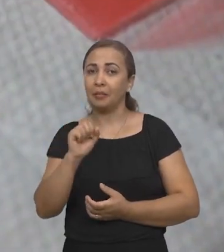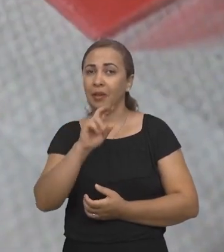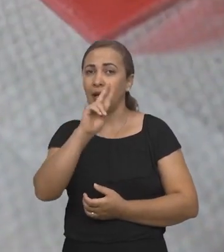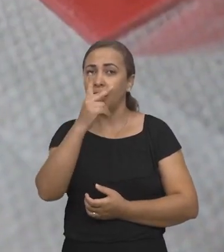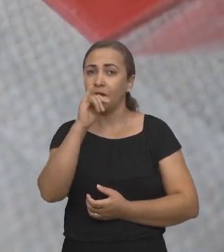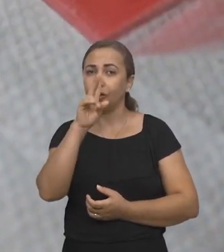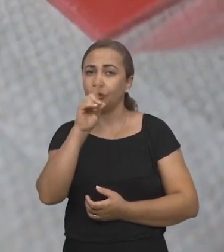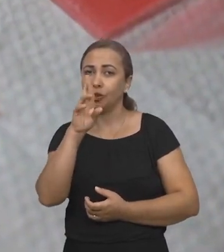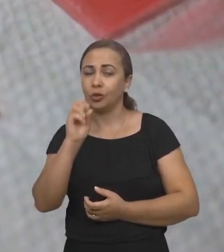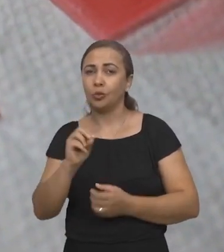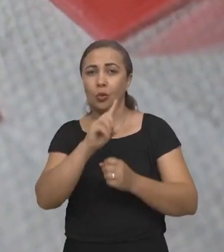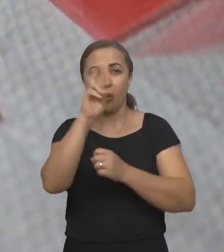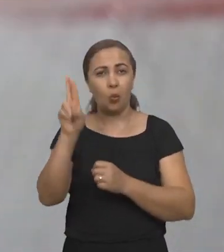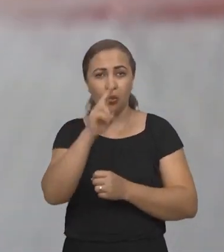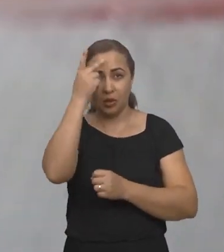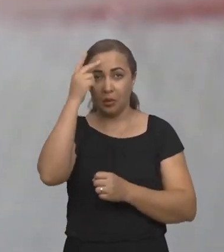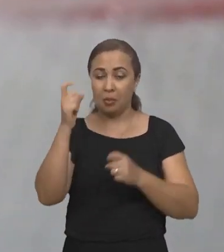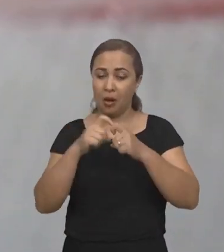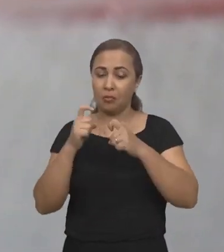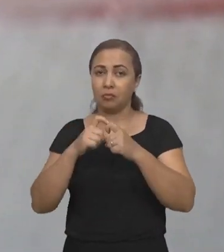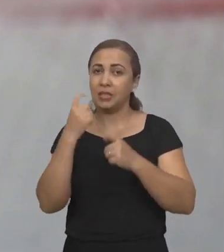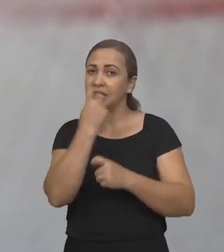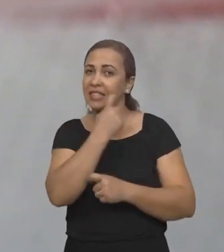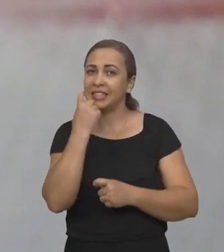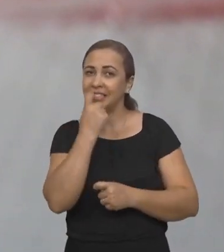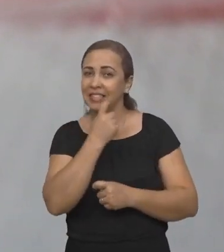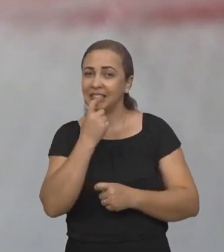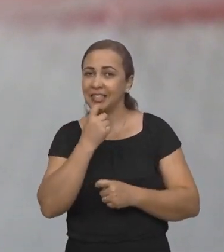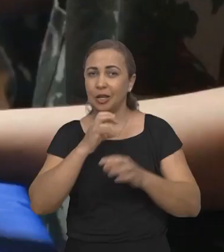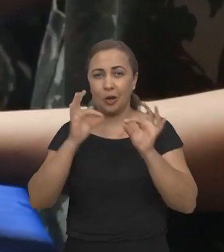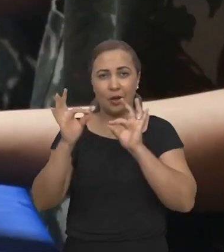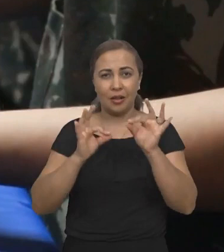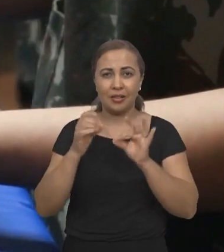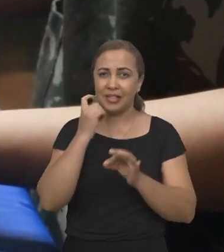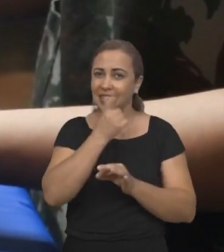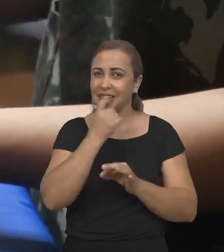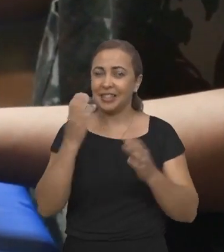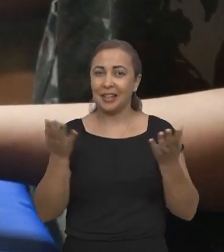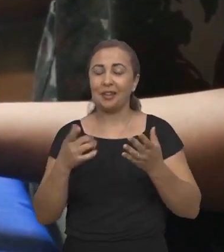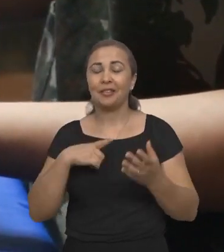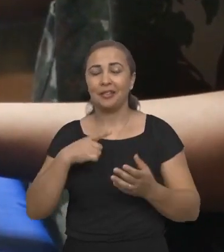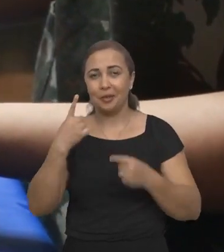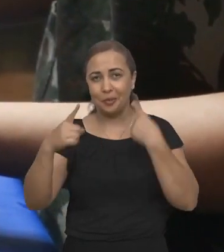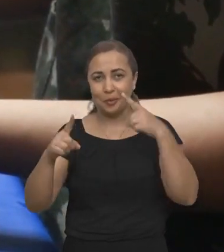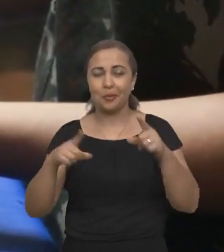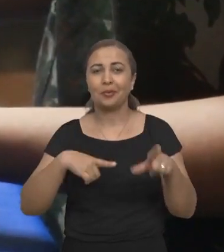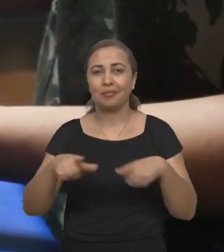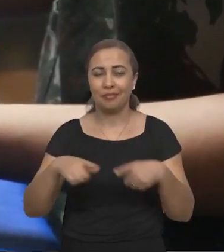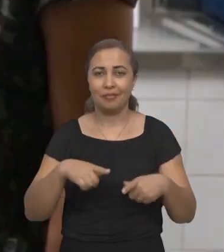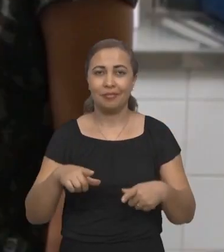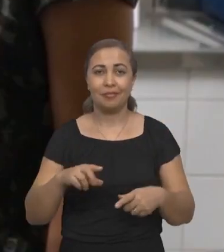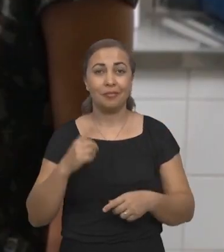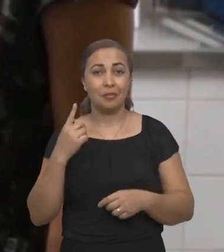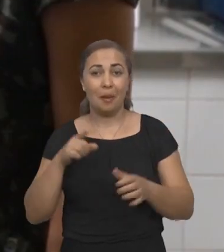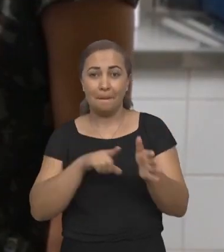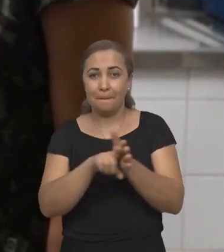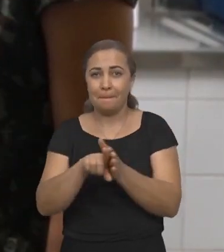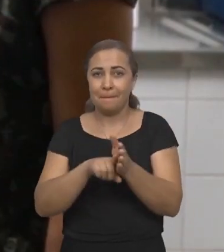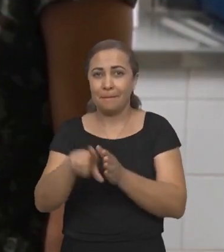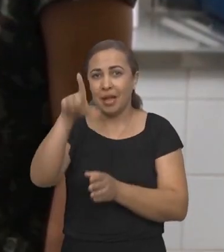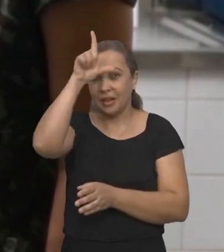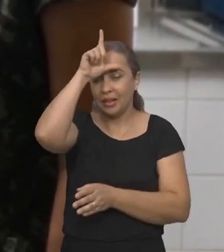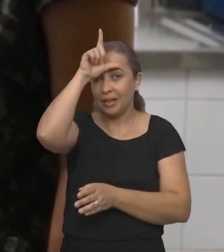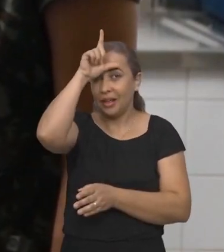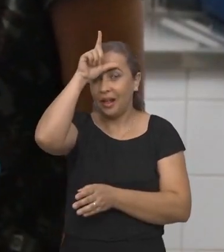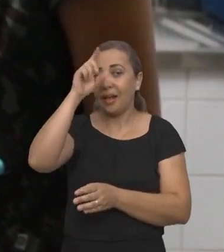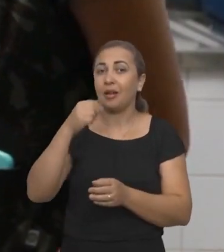muito utilizadas pelos dentistas na confecção de moldes dentários, agora têm outra finalidade. Uma pesquisa liderada